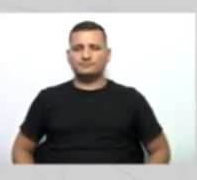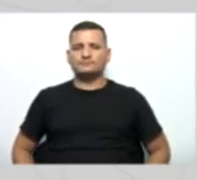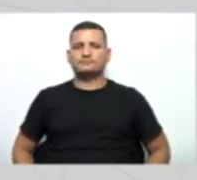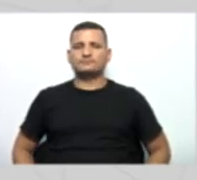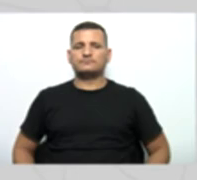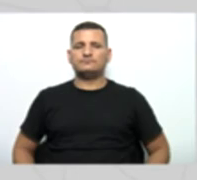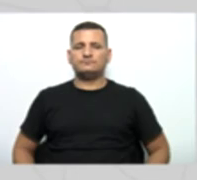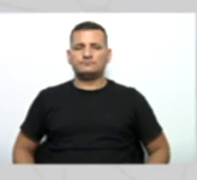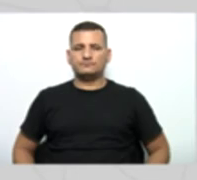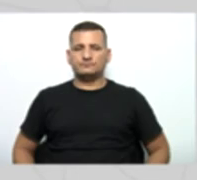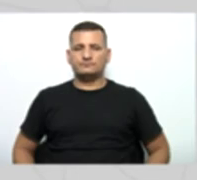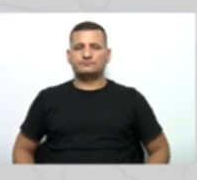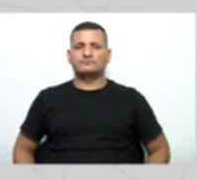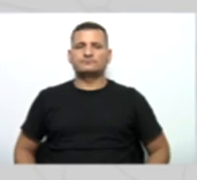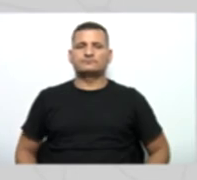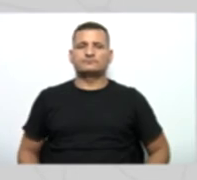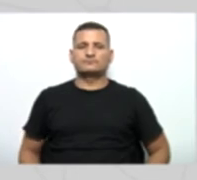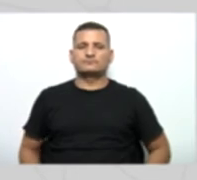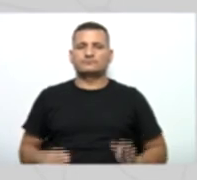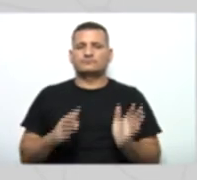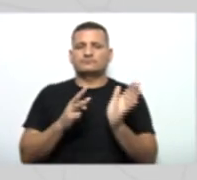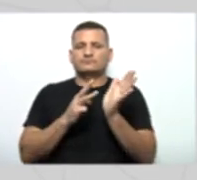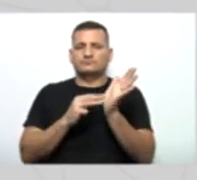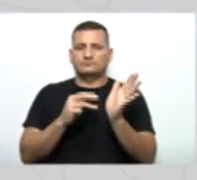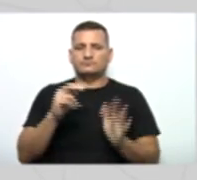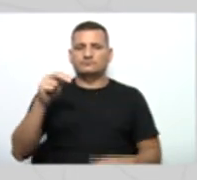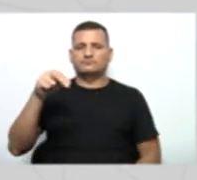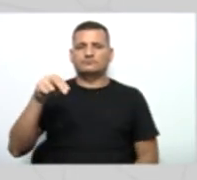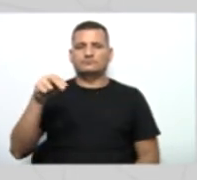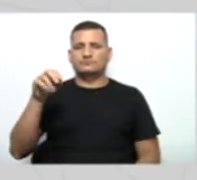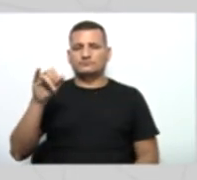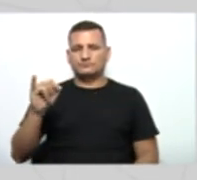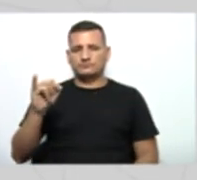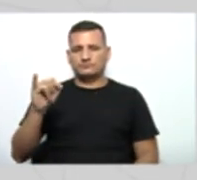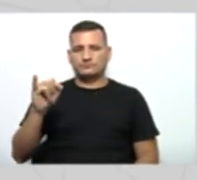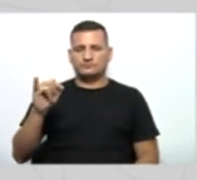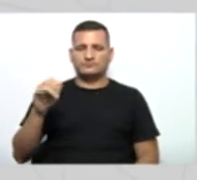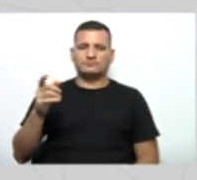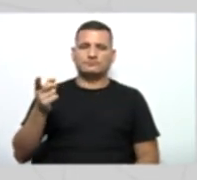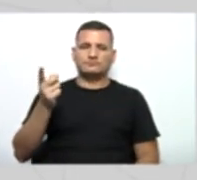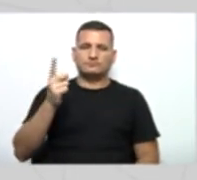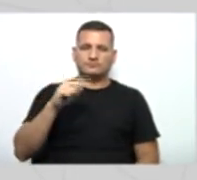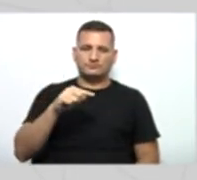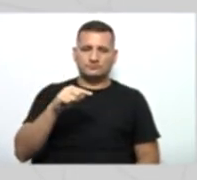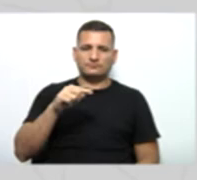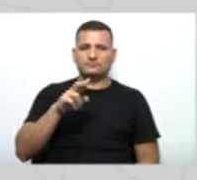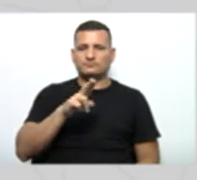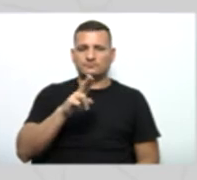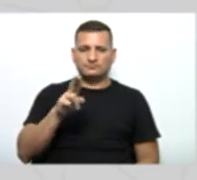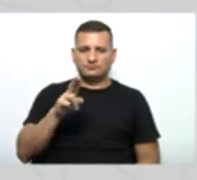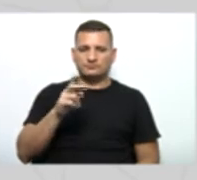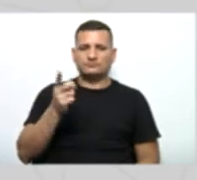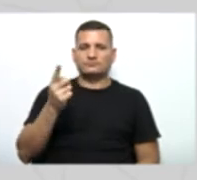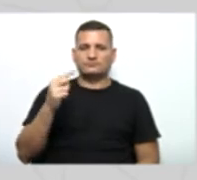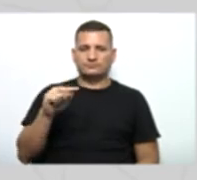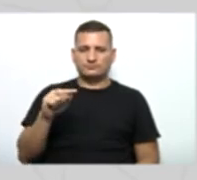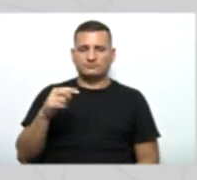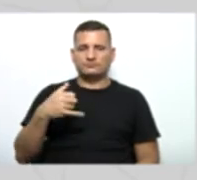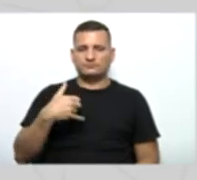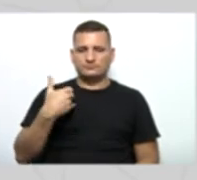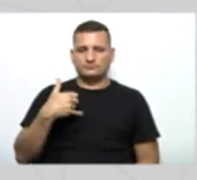método construtor recebendo os dois parâmetros, n e i, e os atributos self.nome e